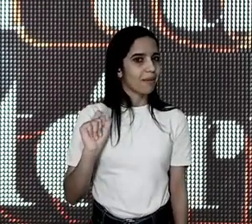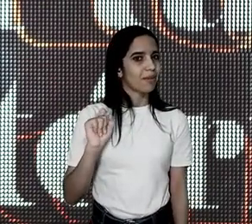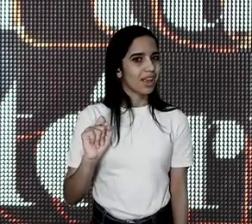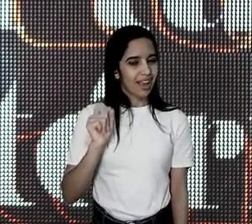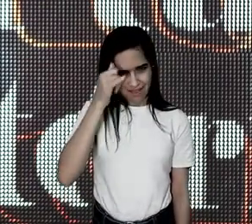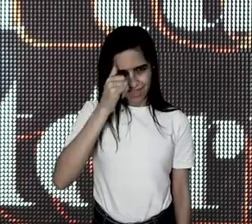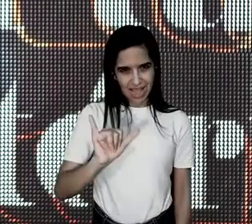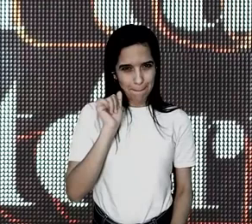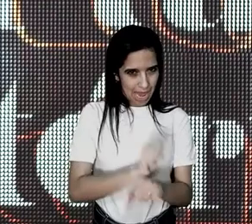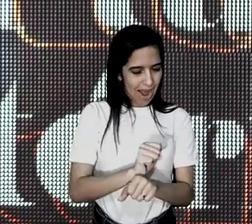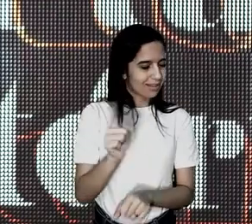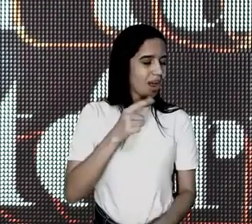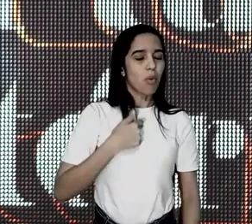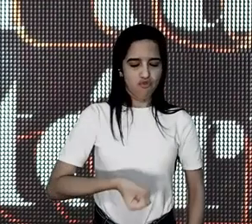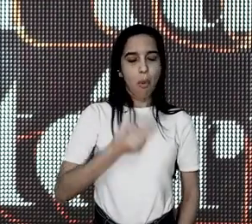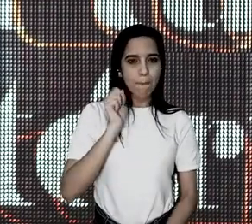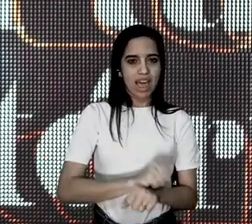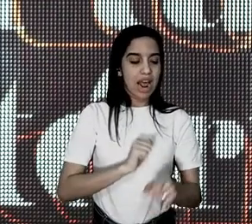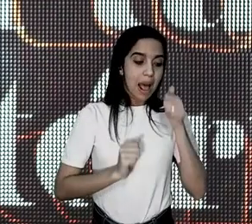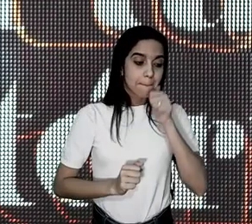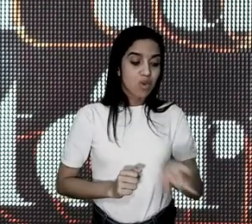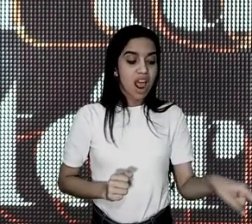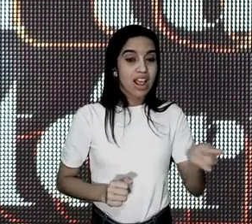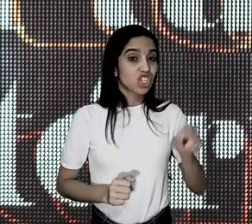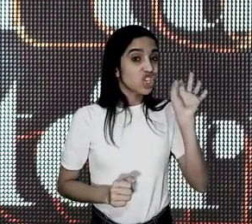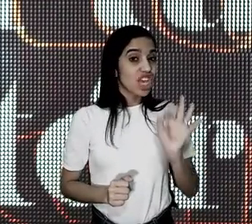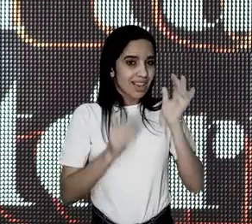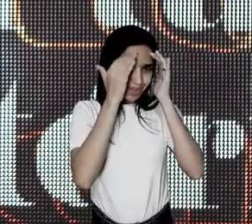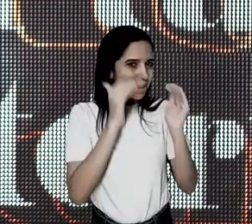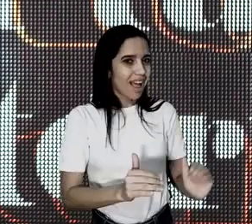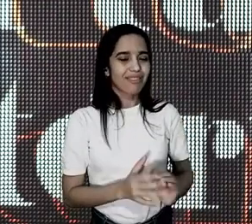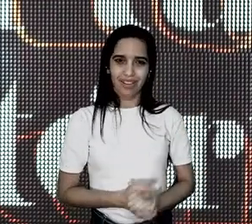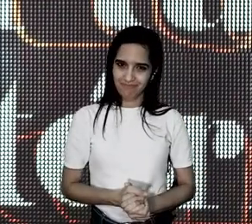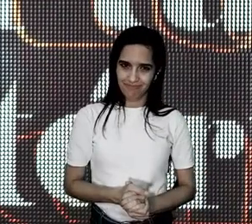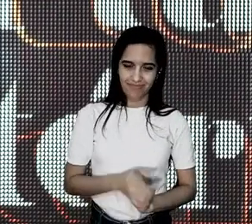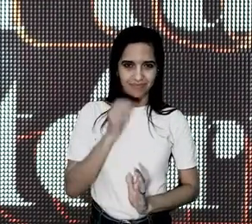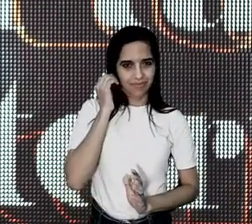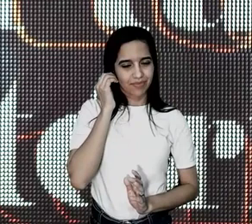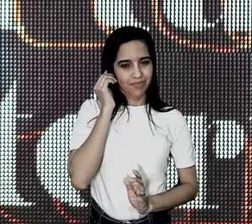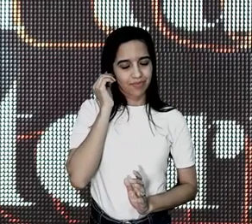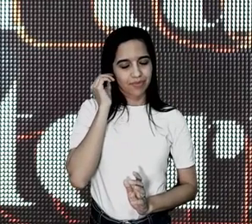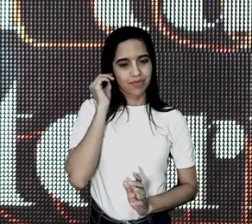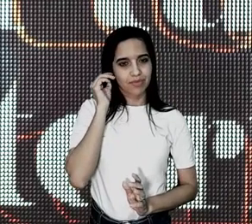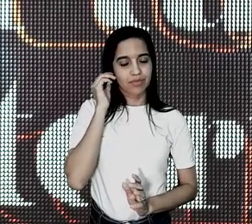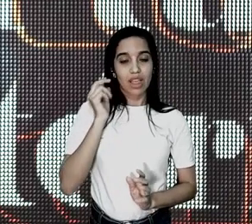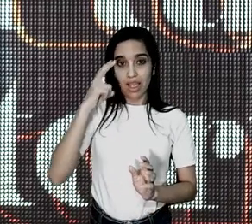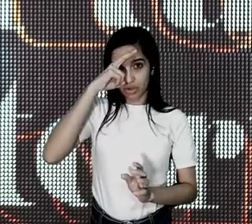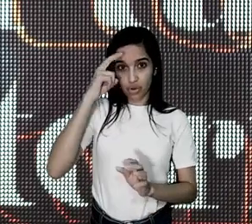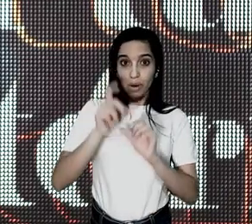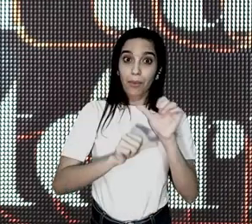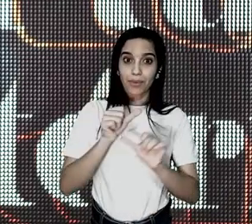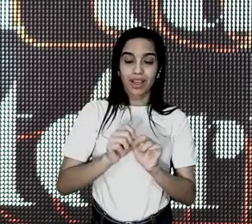parar por causa daquela mulher que ninguém via valor. A história muda, Deus se